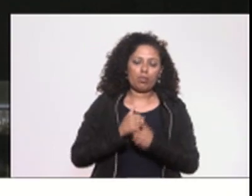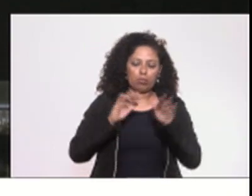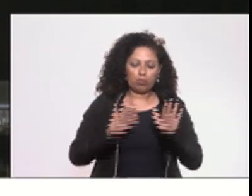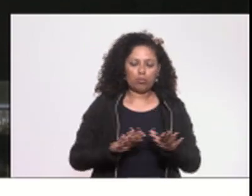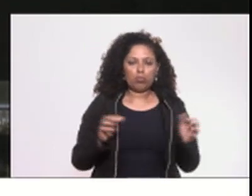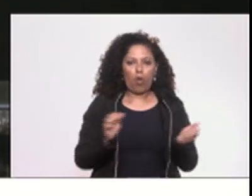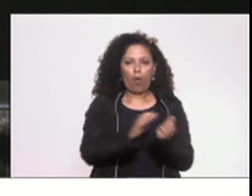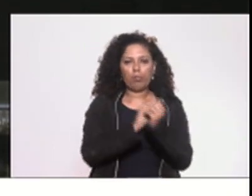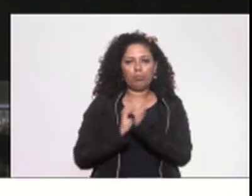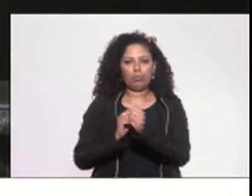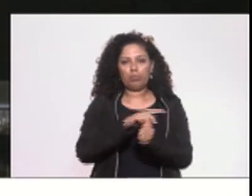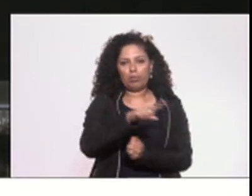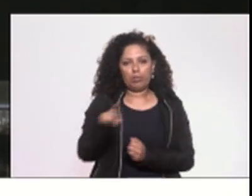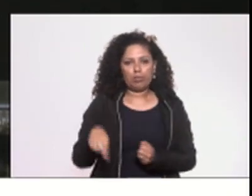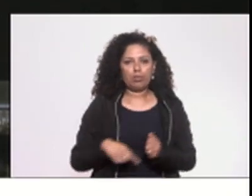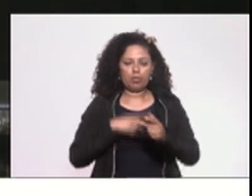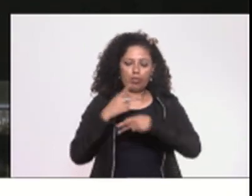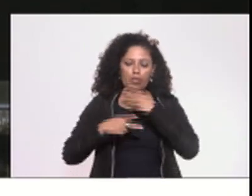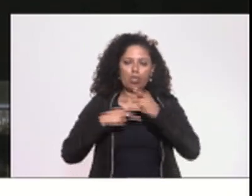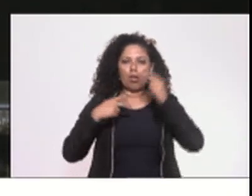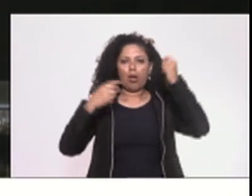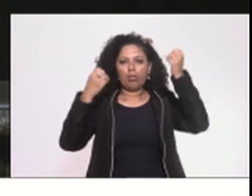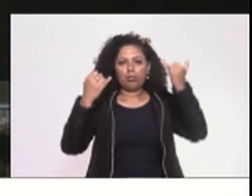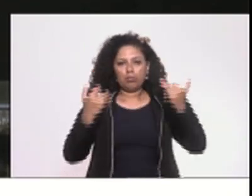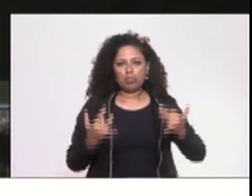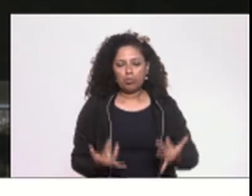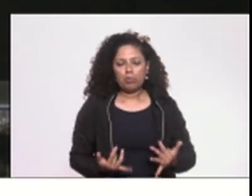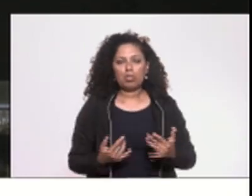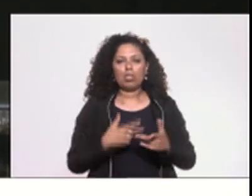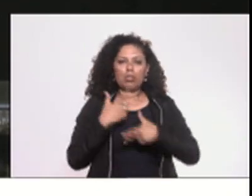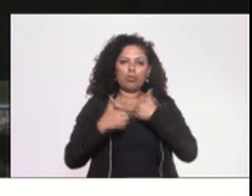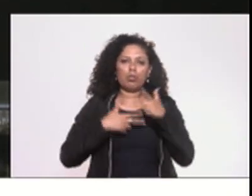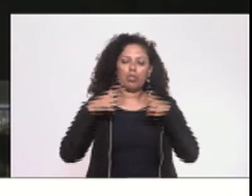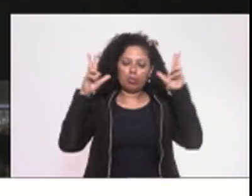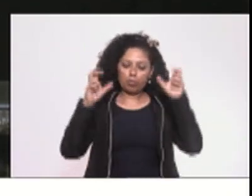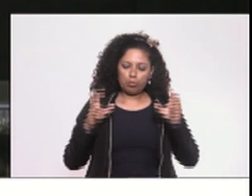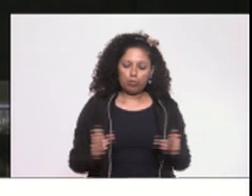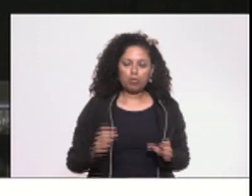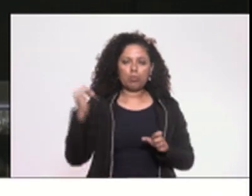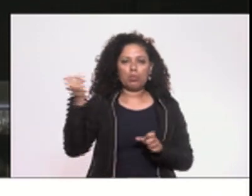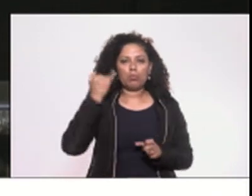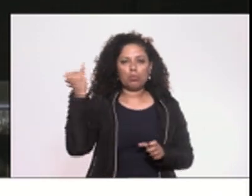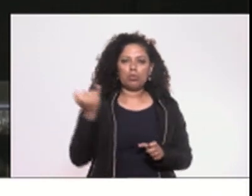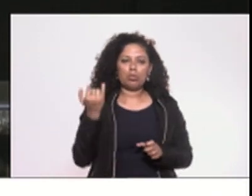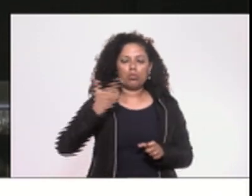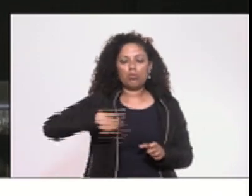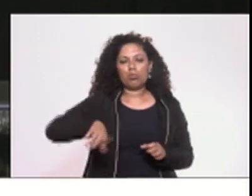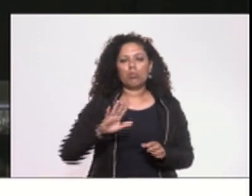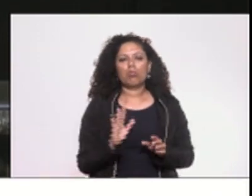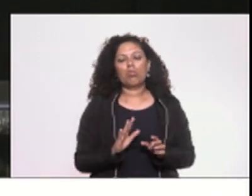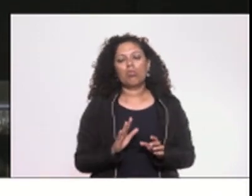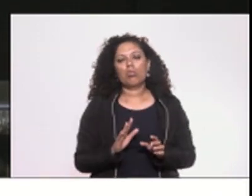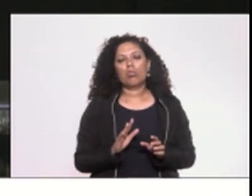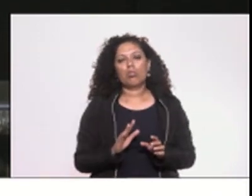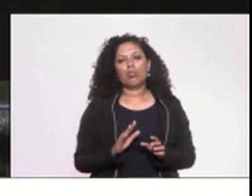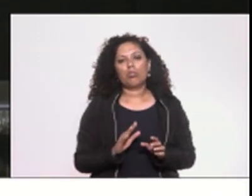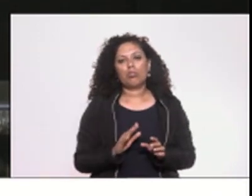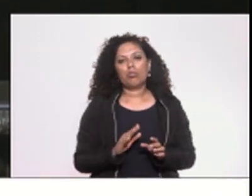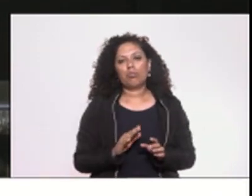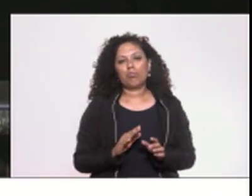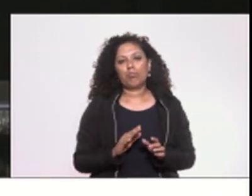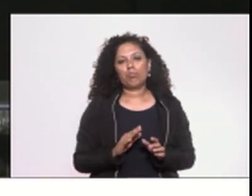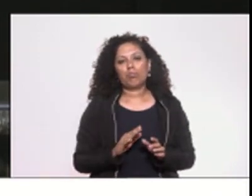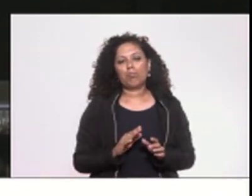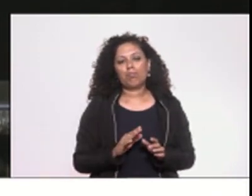com vocês e levar a cabo e ao fim esse evento que é tão importante que a gente não poderia deixar, não poderia